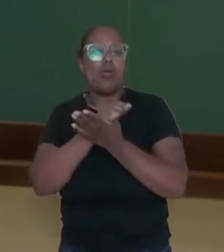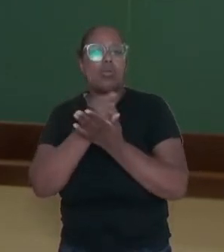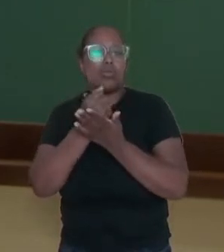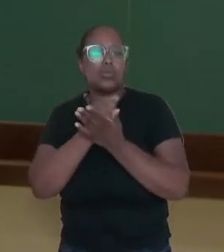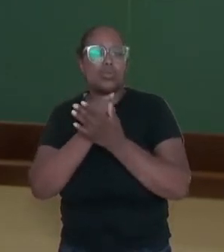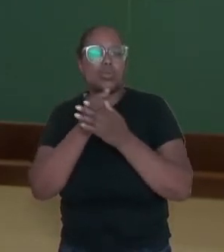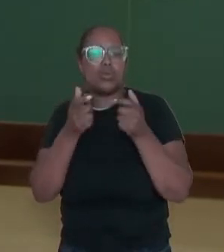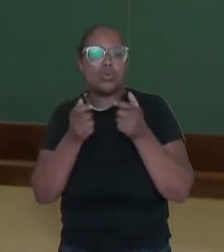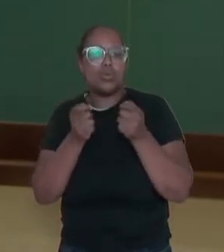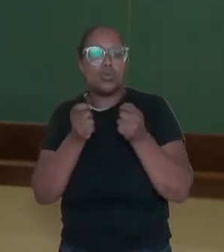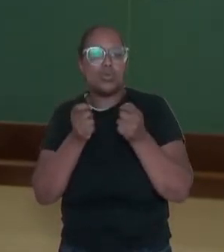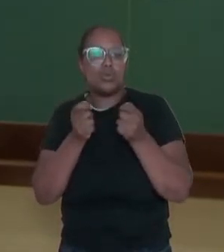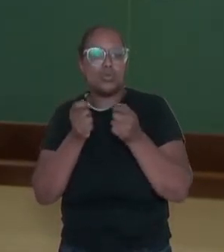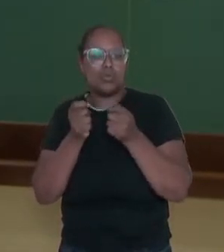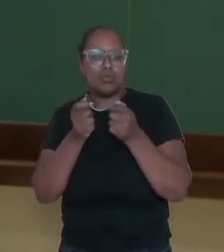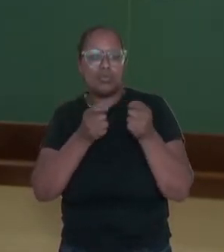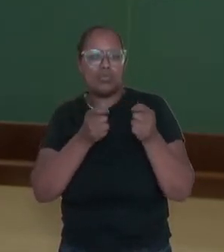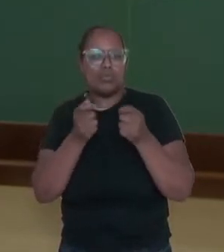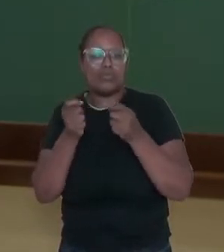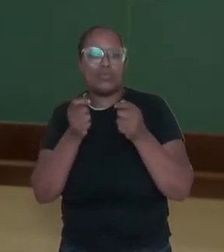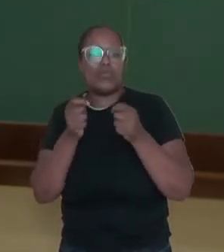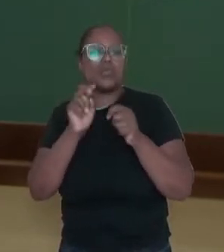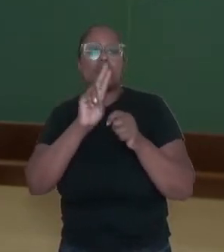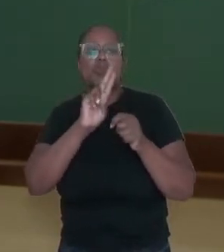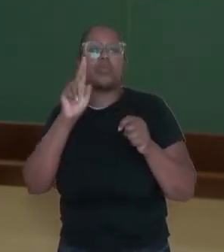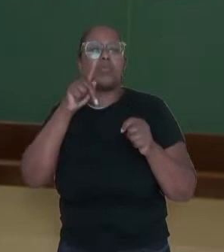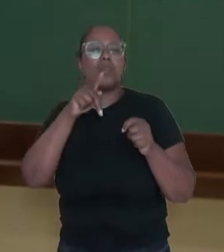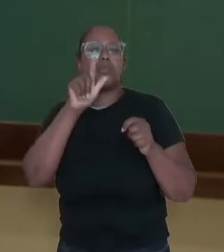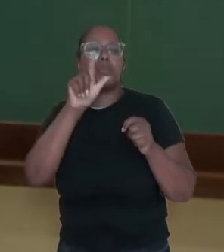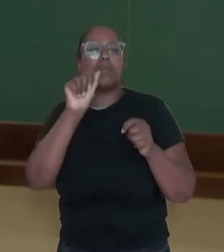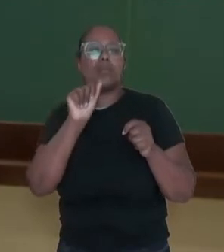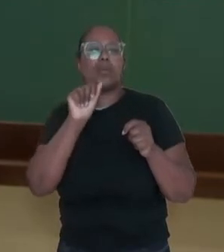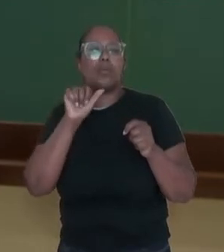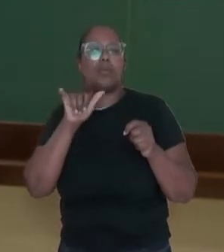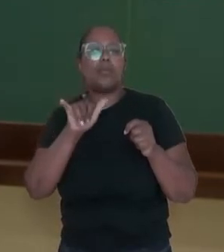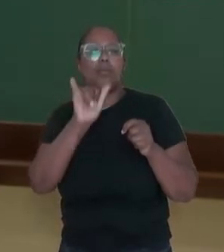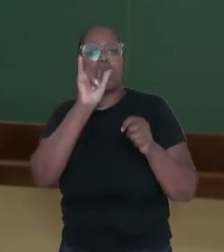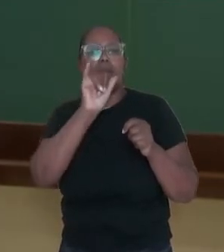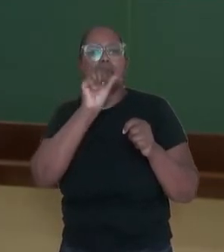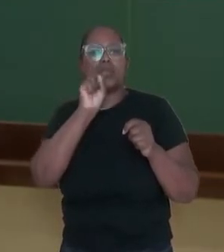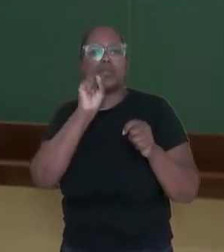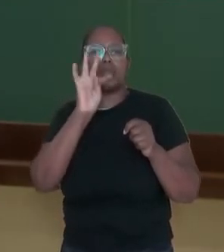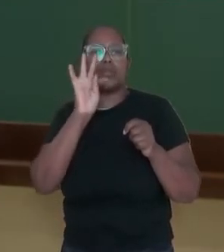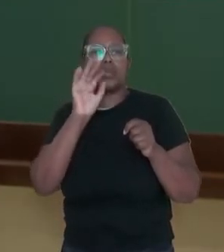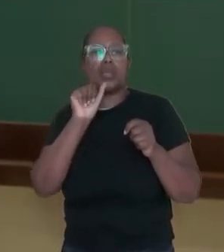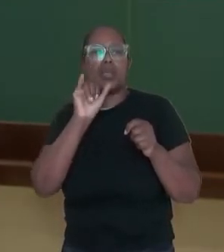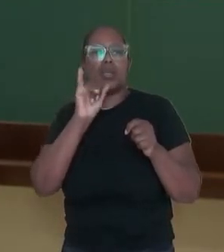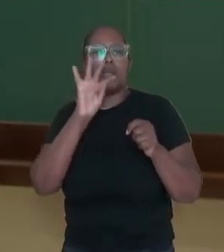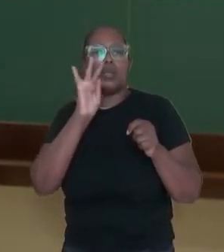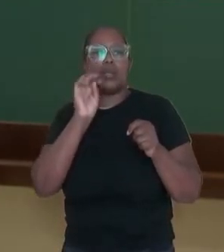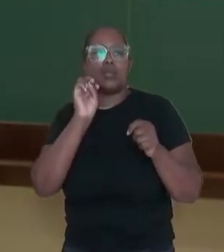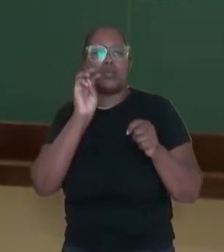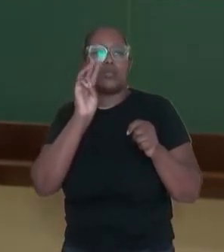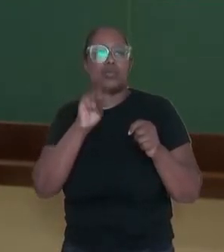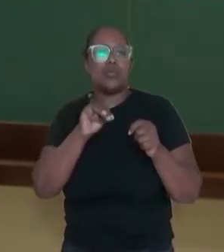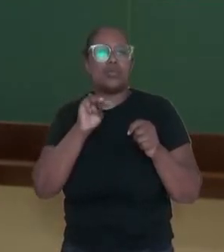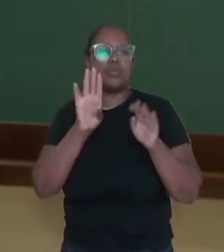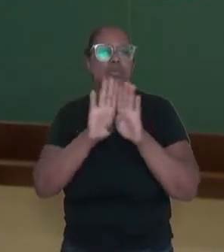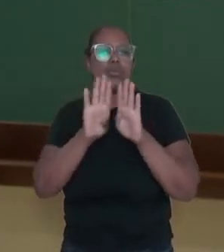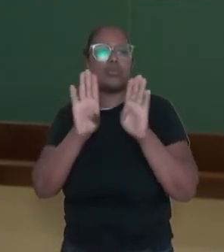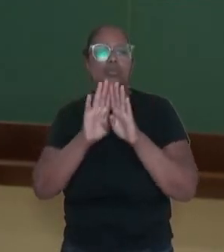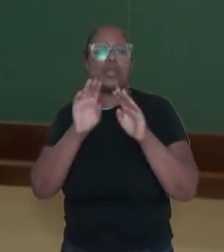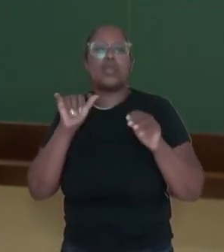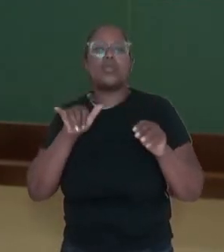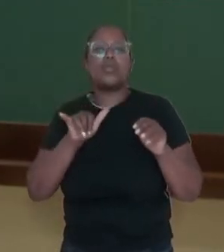única praticamente, né? É o PlayStation, o Xbox, o Wii, agora tem o Switch também da Nintendo,